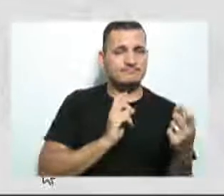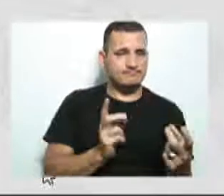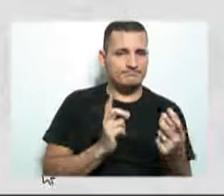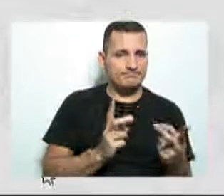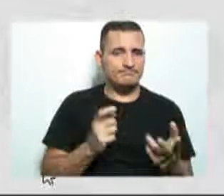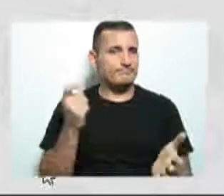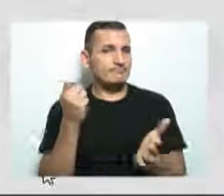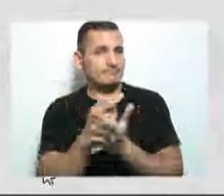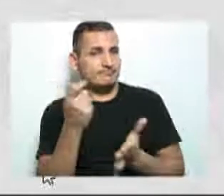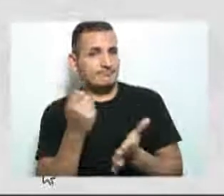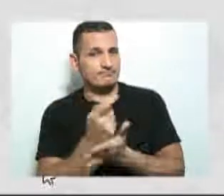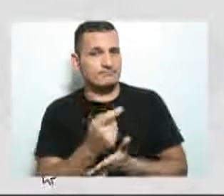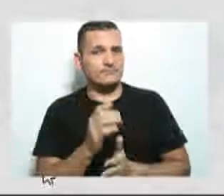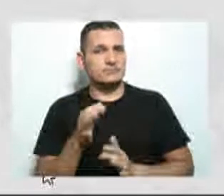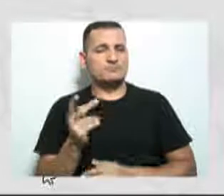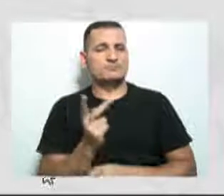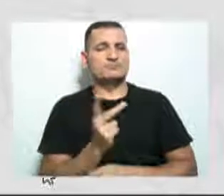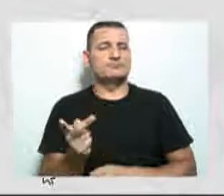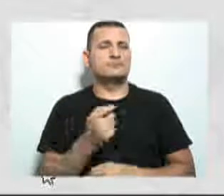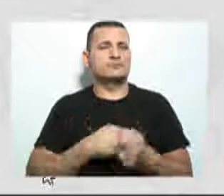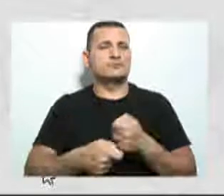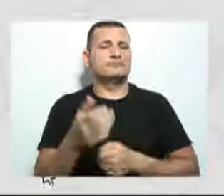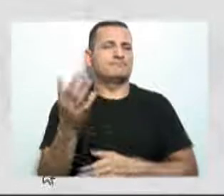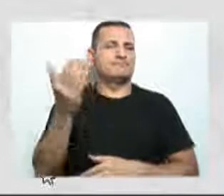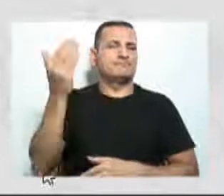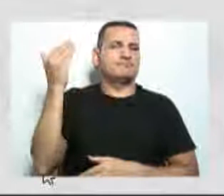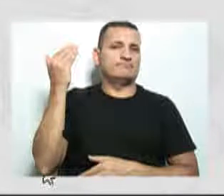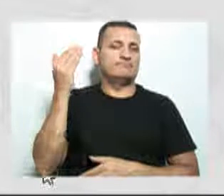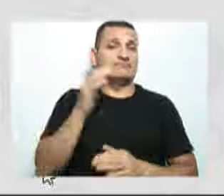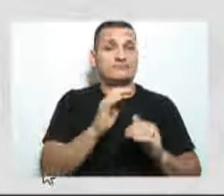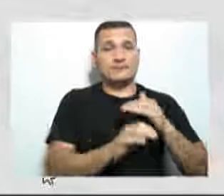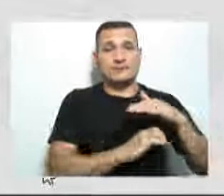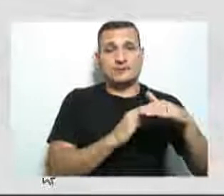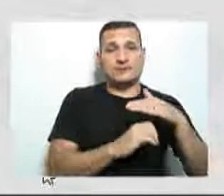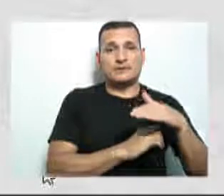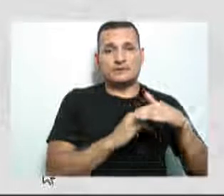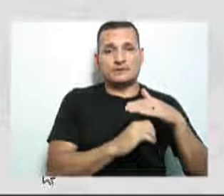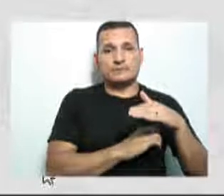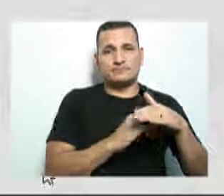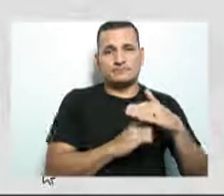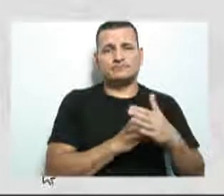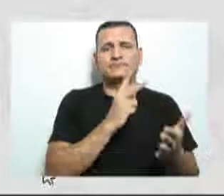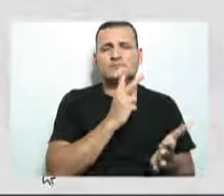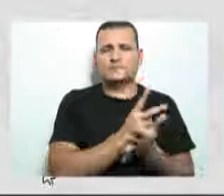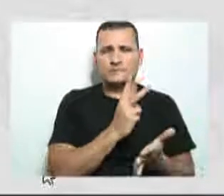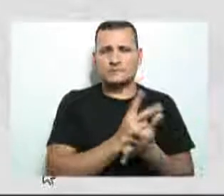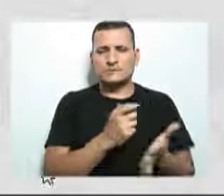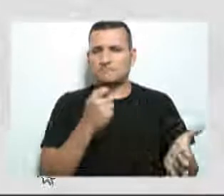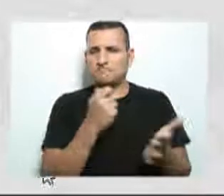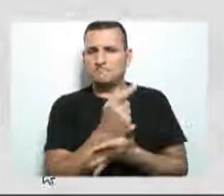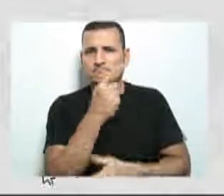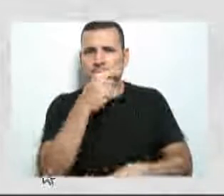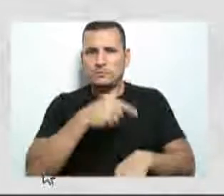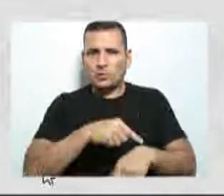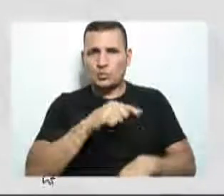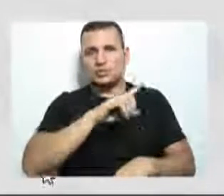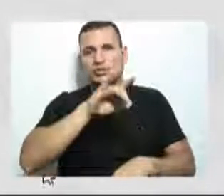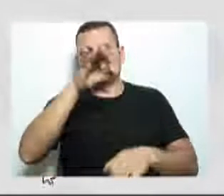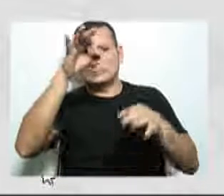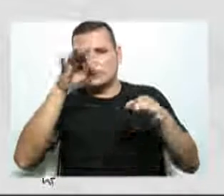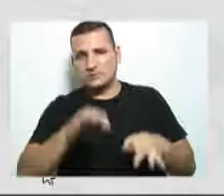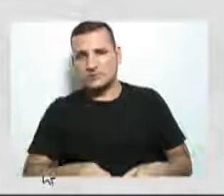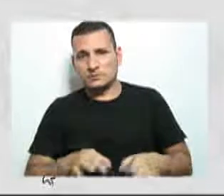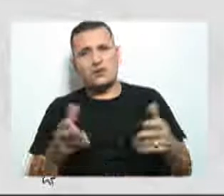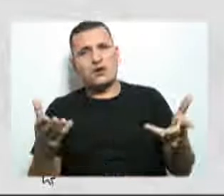já negociaram há algum tempo. A empresa compradora, né, que sempre pagou em dia, pede à